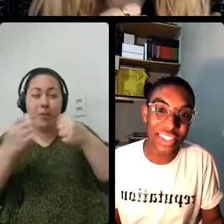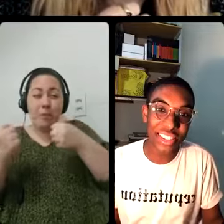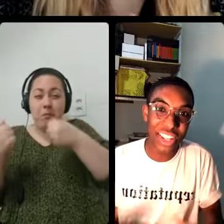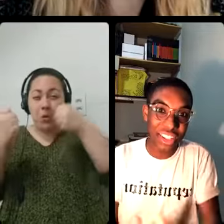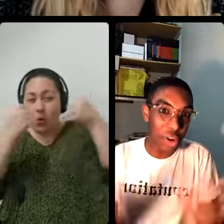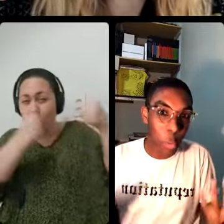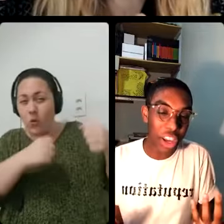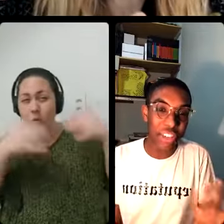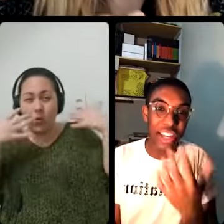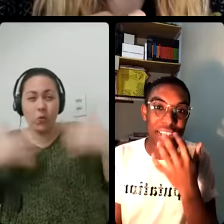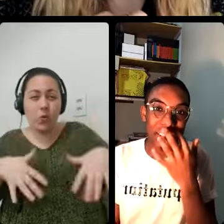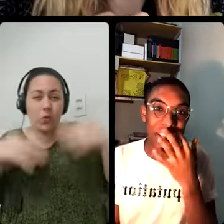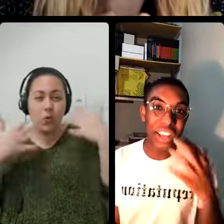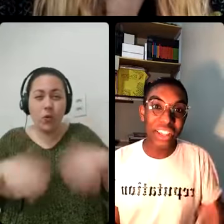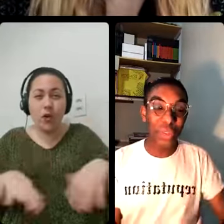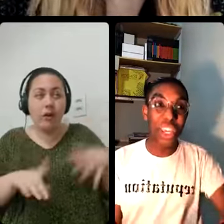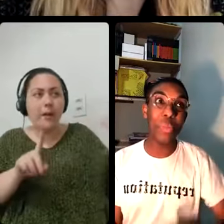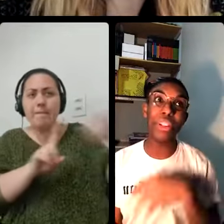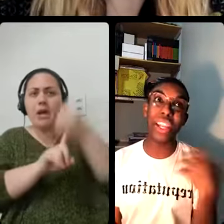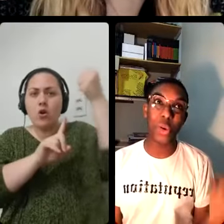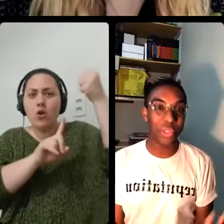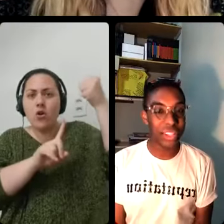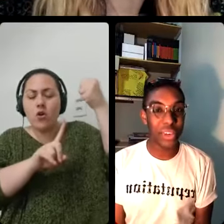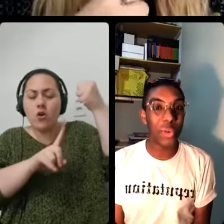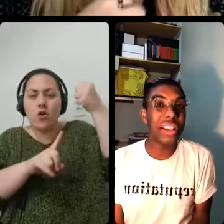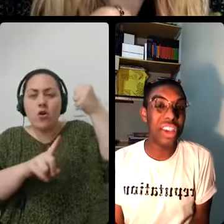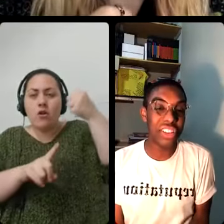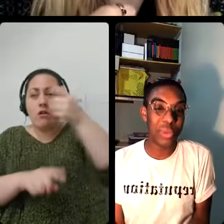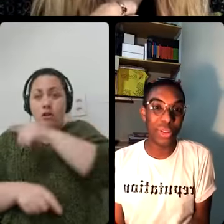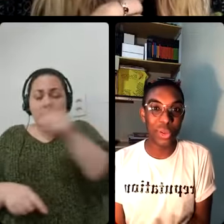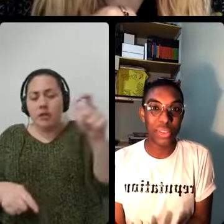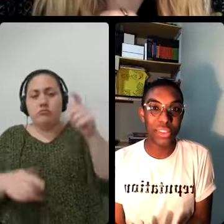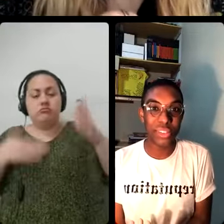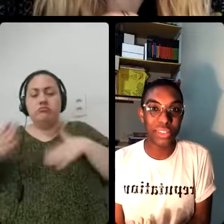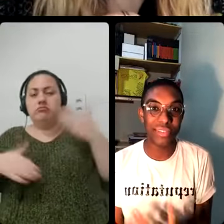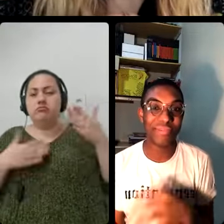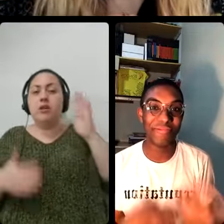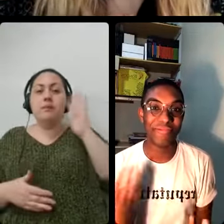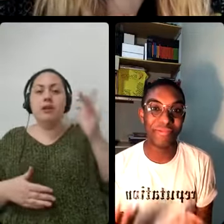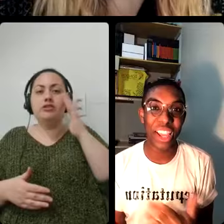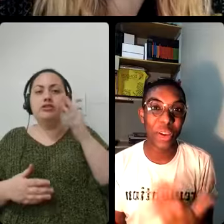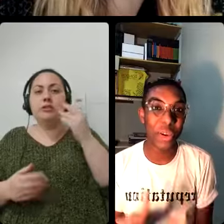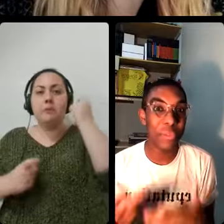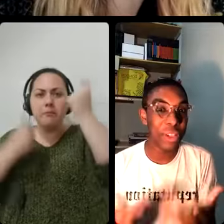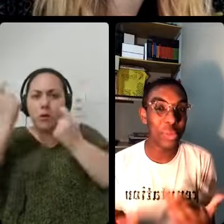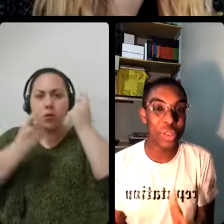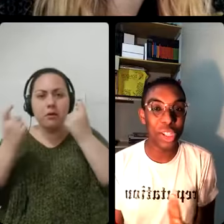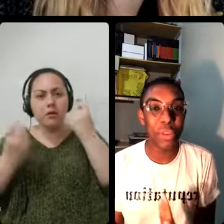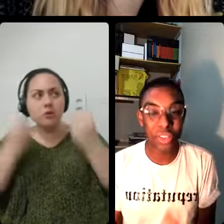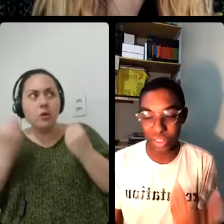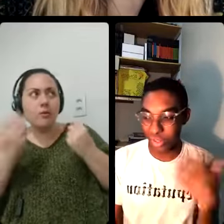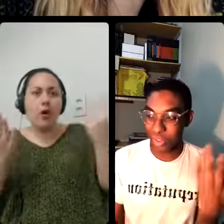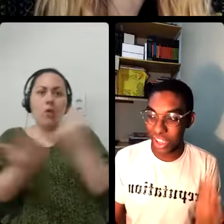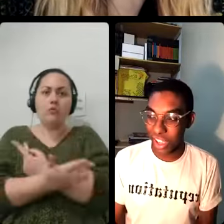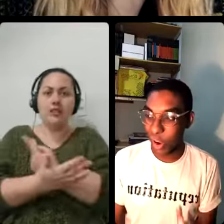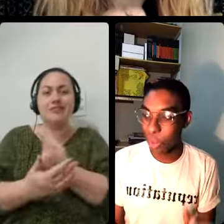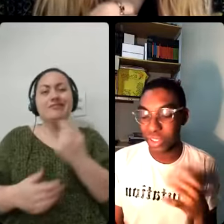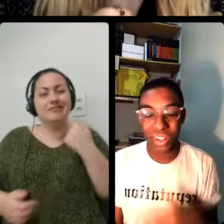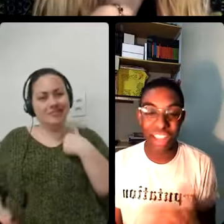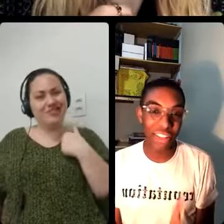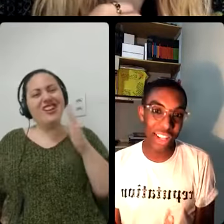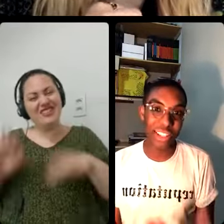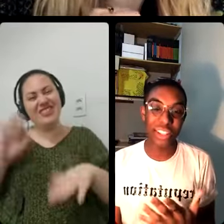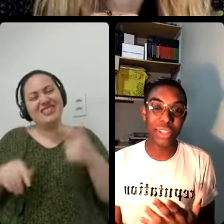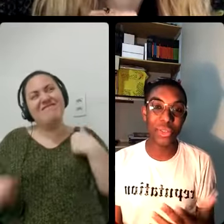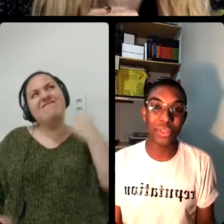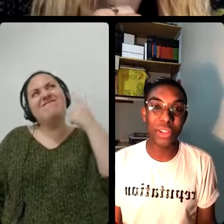que eles tinham como referência. Então, o que poderia acontecer com o restante das pessoas? Né? Eu me penso muito sobre isso quando eu começo a